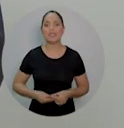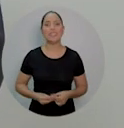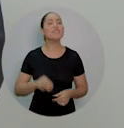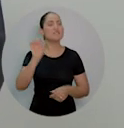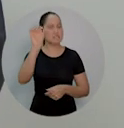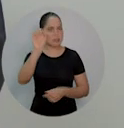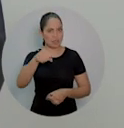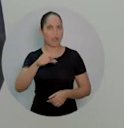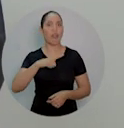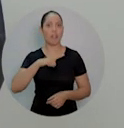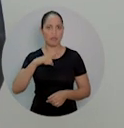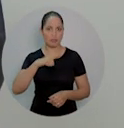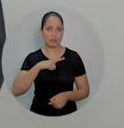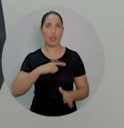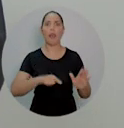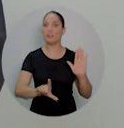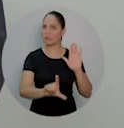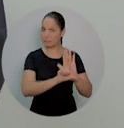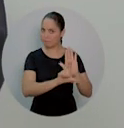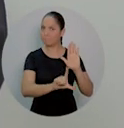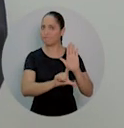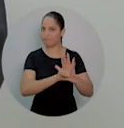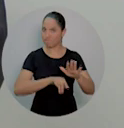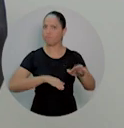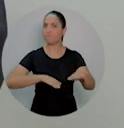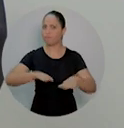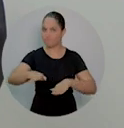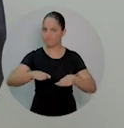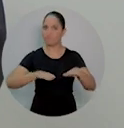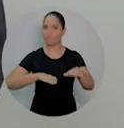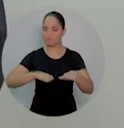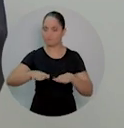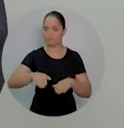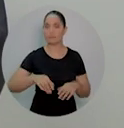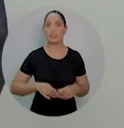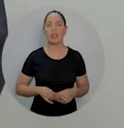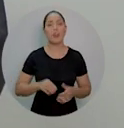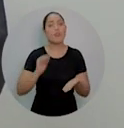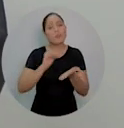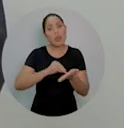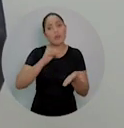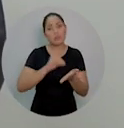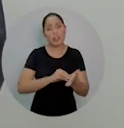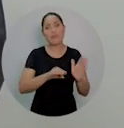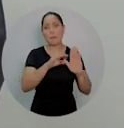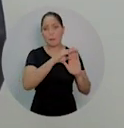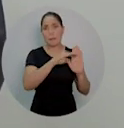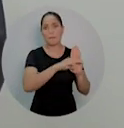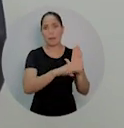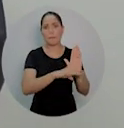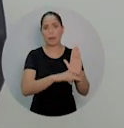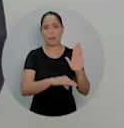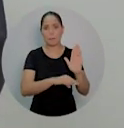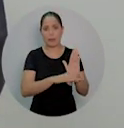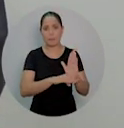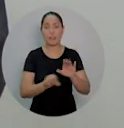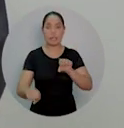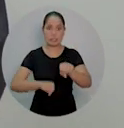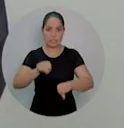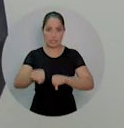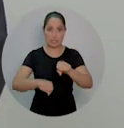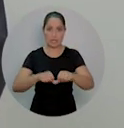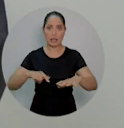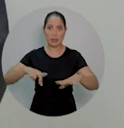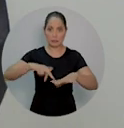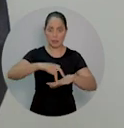essas regras já estão previstas no Código de Trânsito Brasileiro. Faltava uma regulamentação para autuar ciclistas e pedestres, o